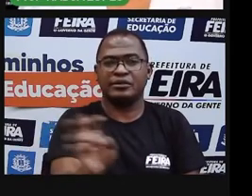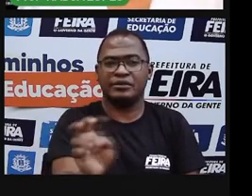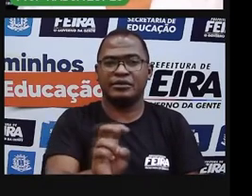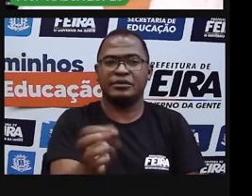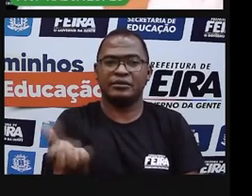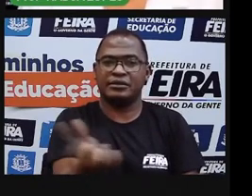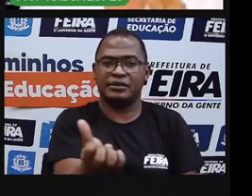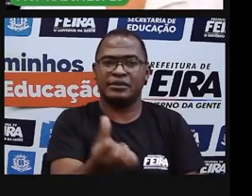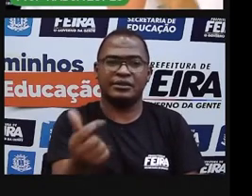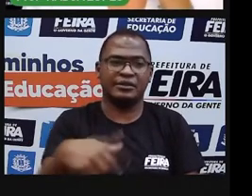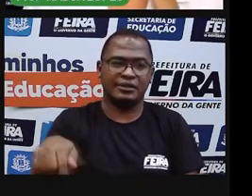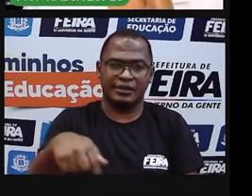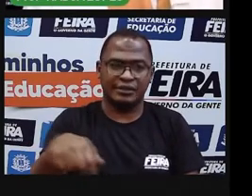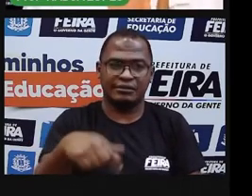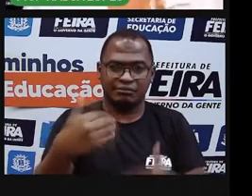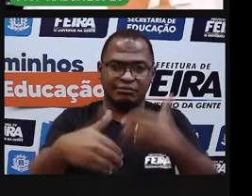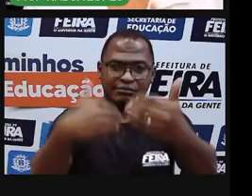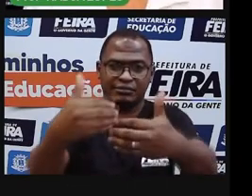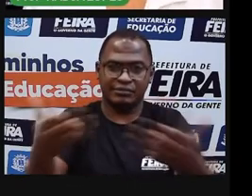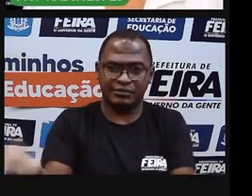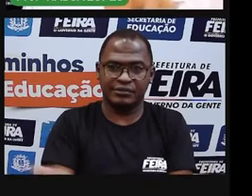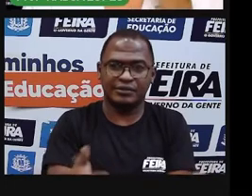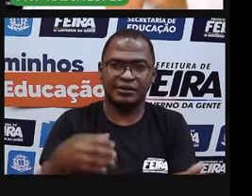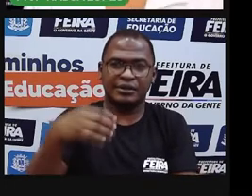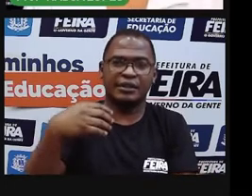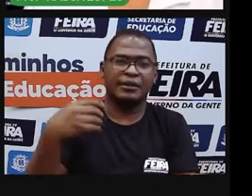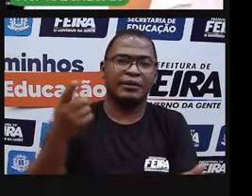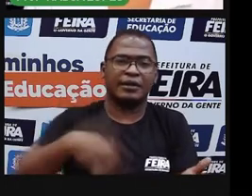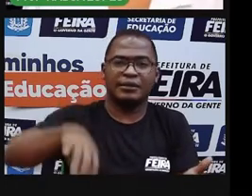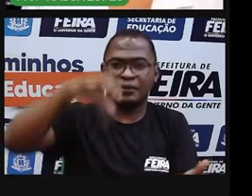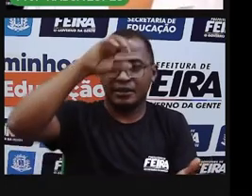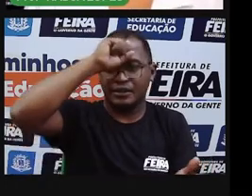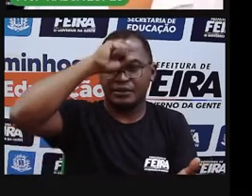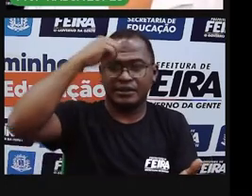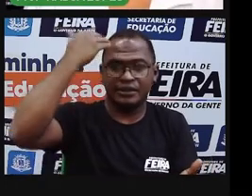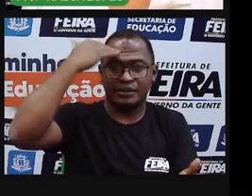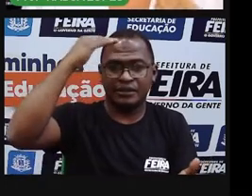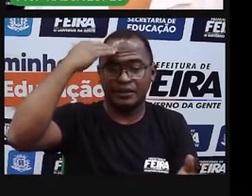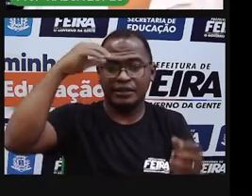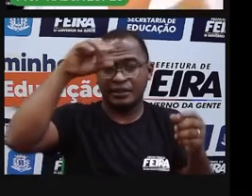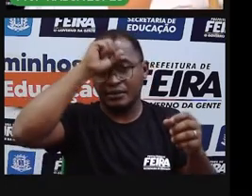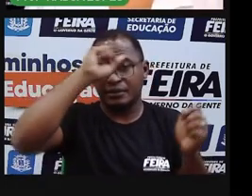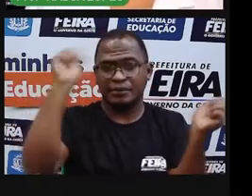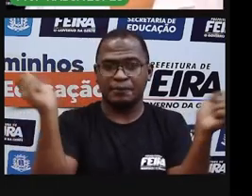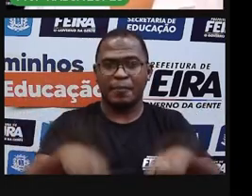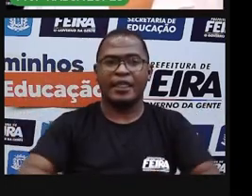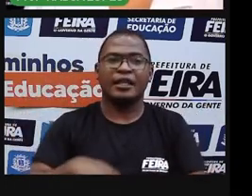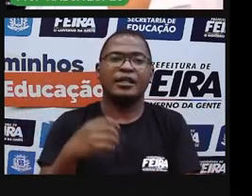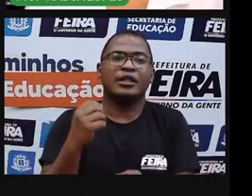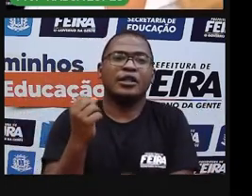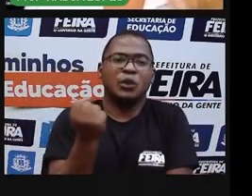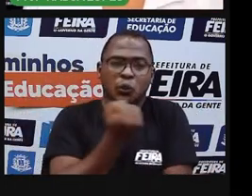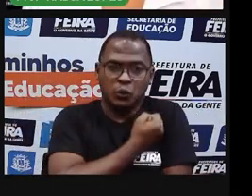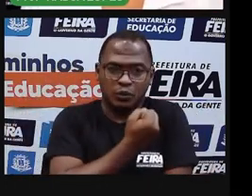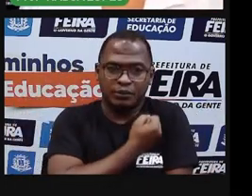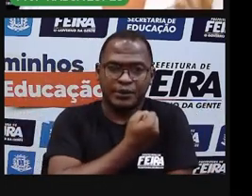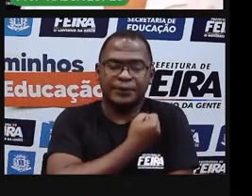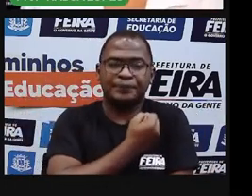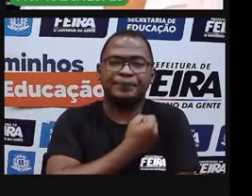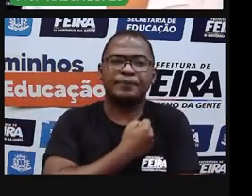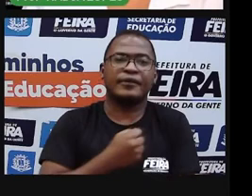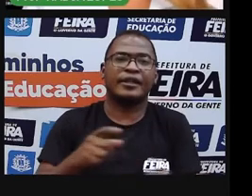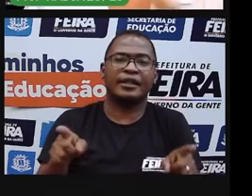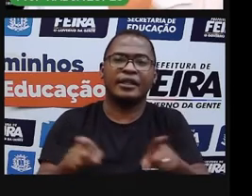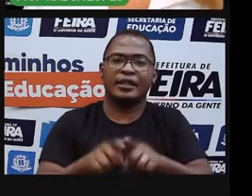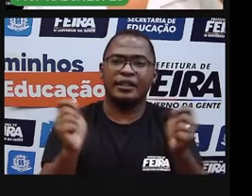é sistema de numeração a gente não pode esquecer né dessas duas características ele é decimal a base